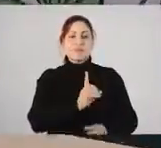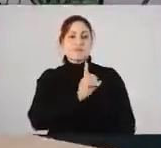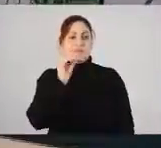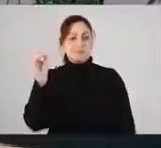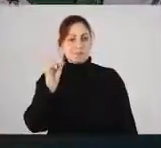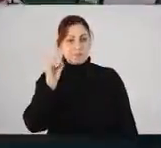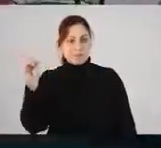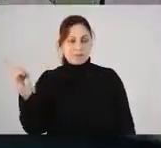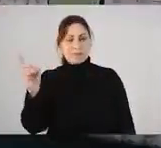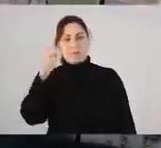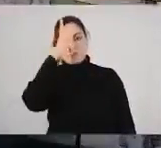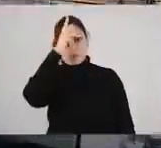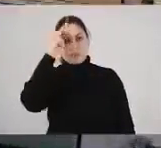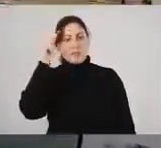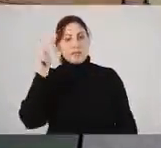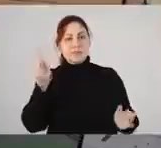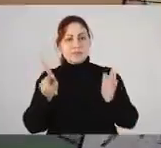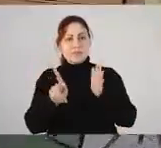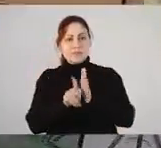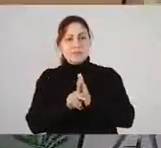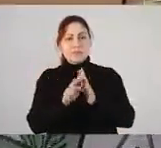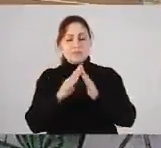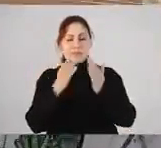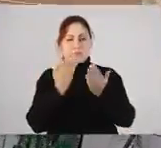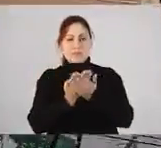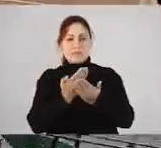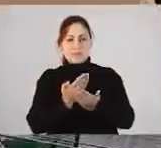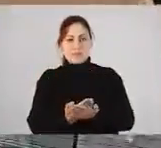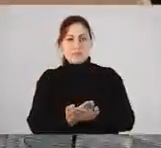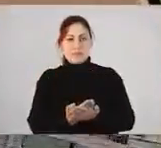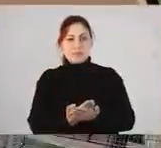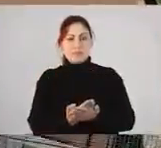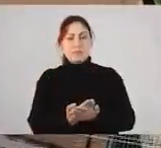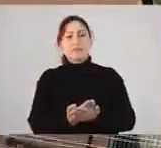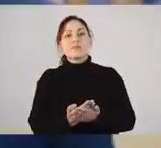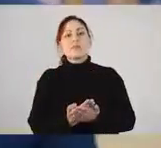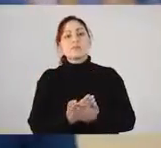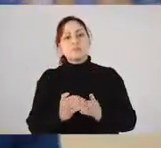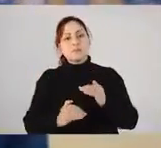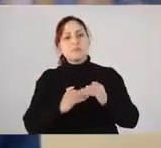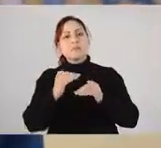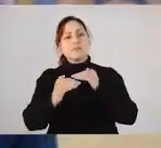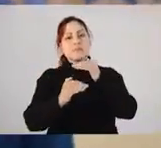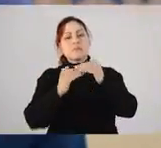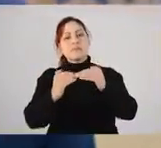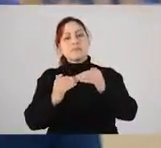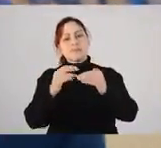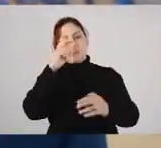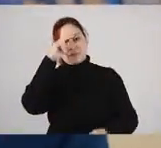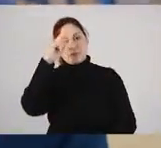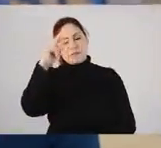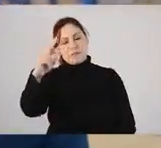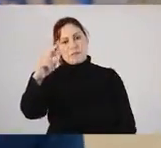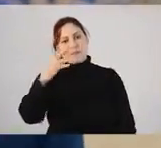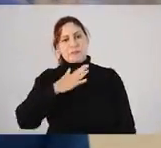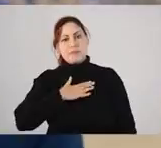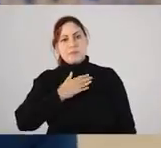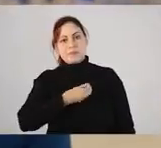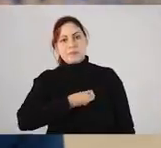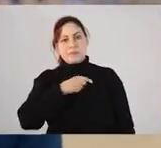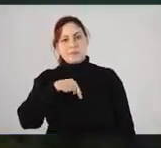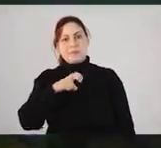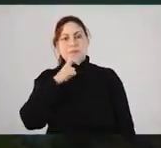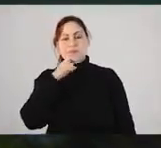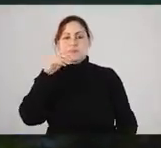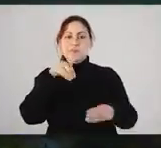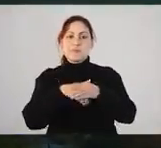escola, Francisco Eufrásio Monteiro, uma escola pública aqui da Barcelona. Foi assim que começou a minha história em